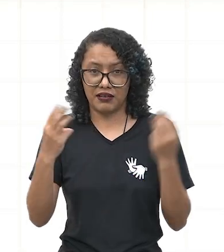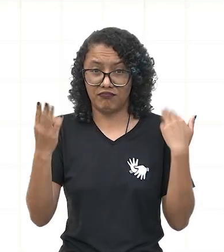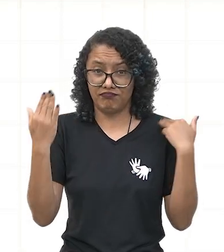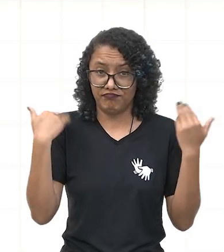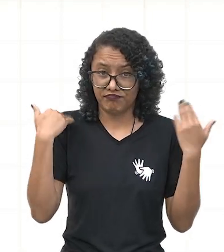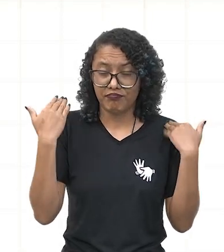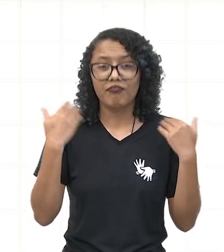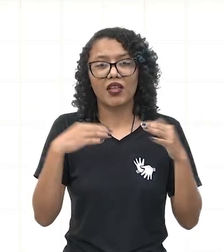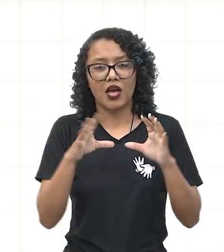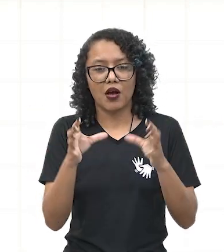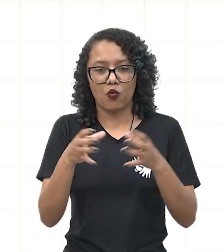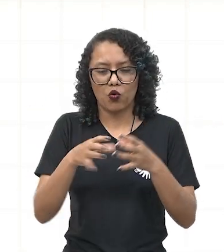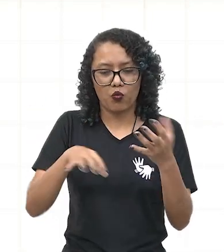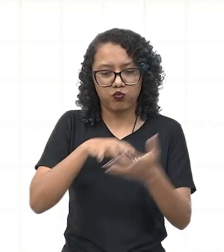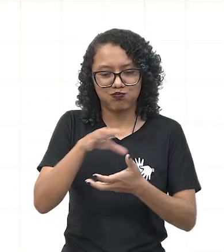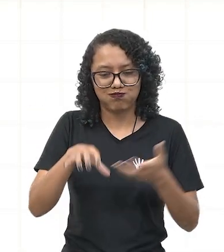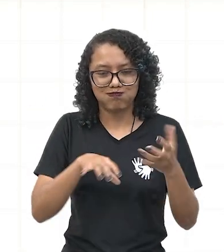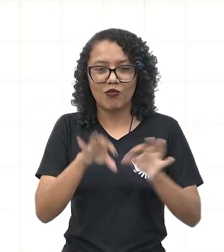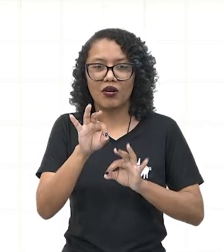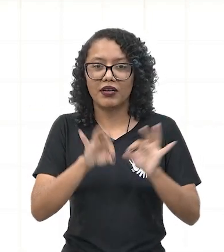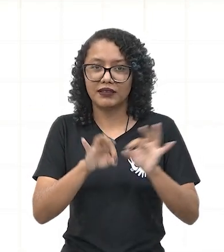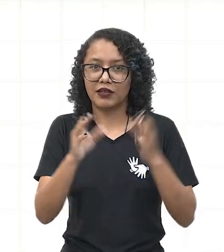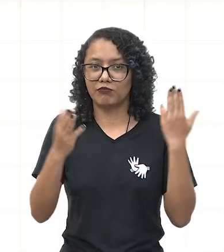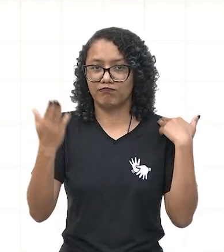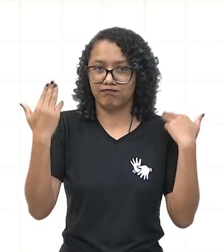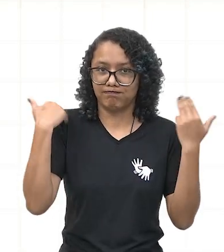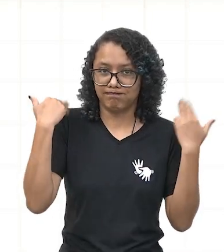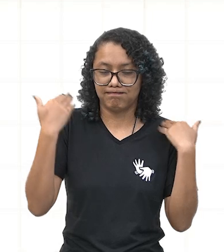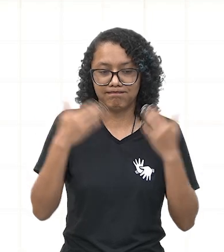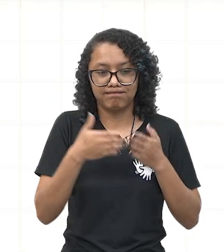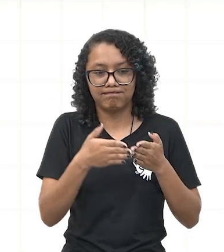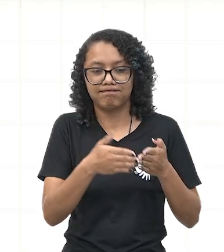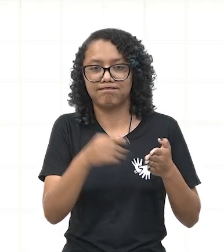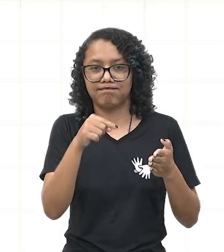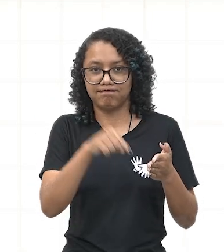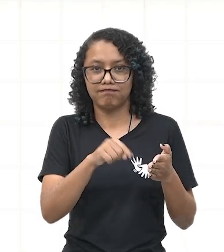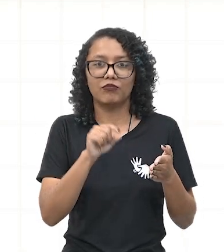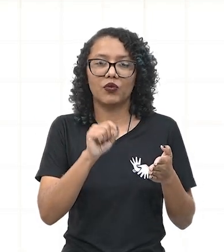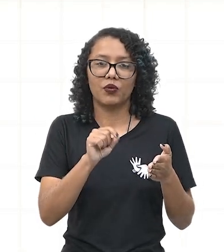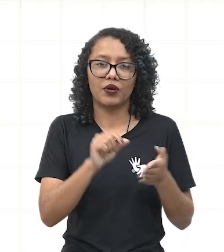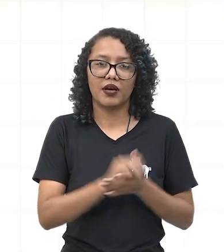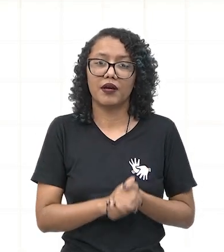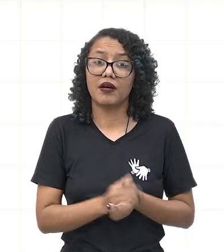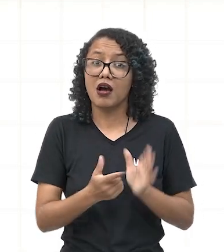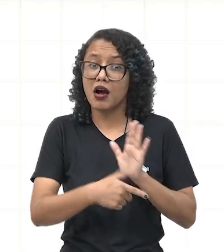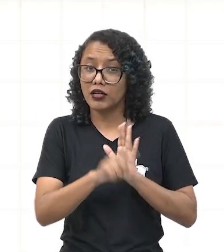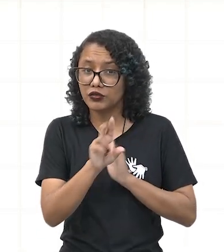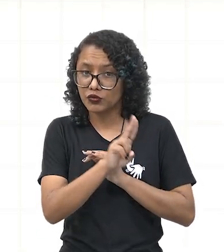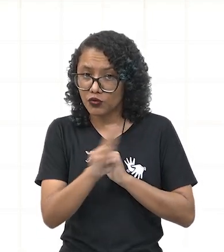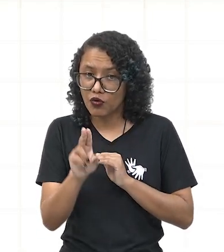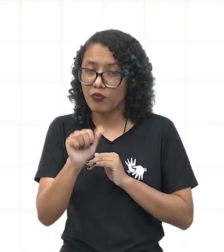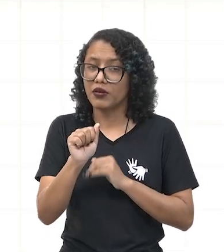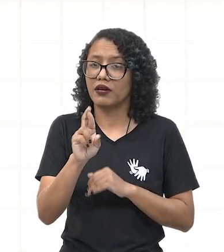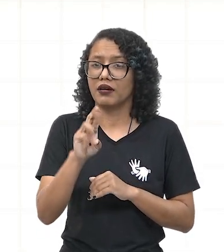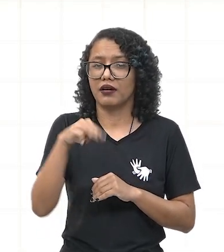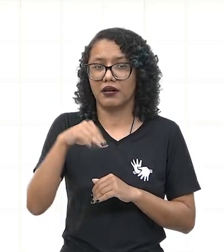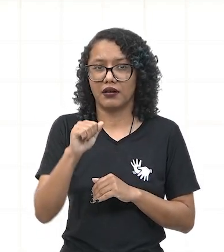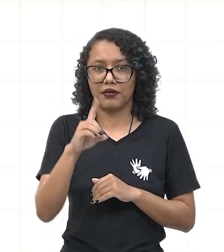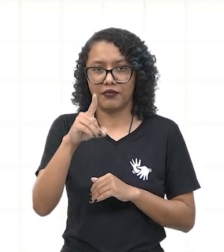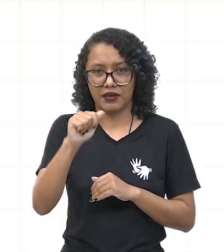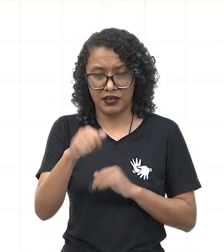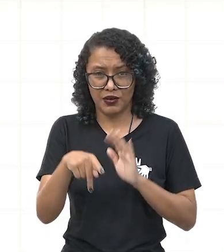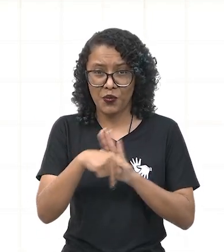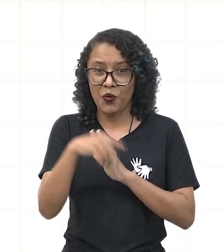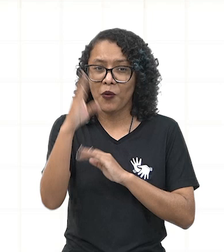organizado pelos marinheiros da época que eram conhecidos como a Armada do